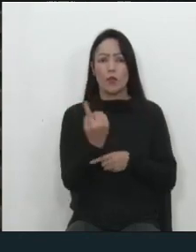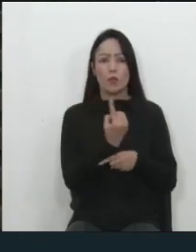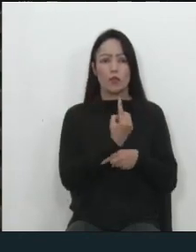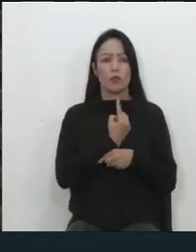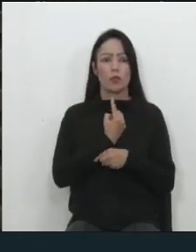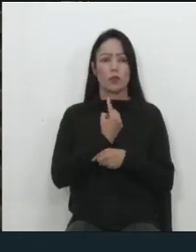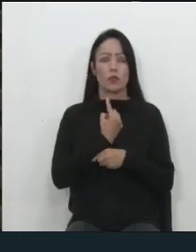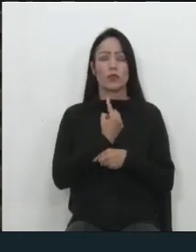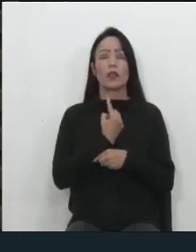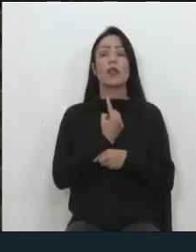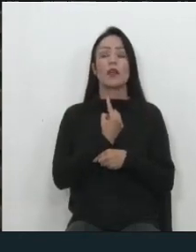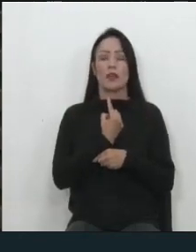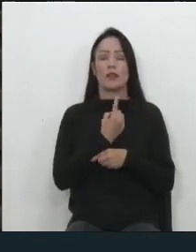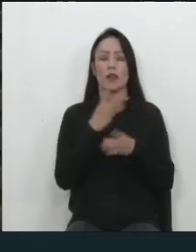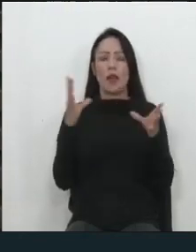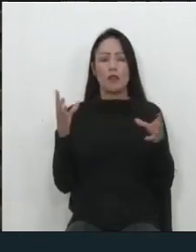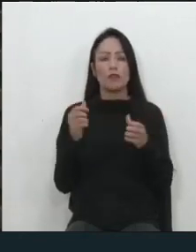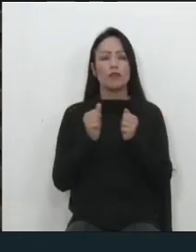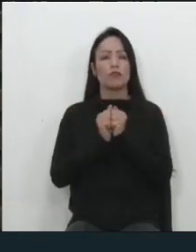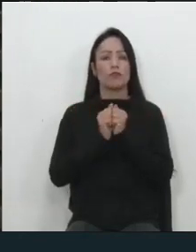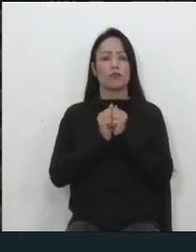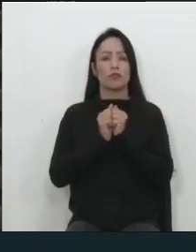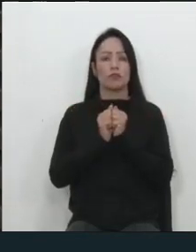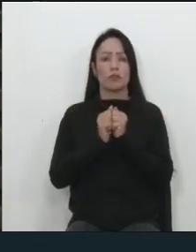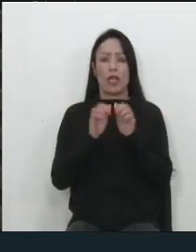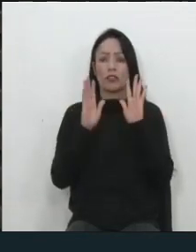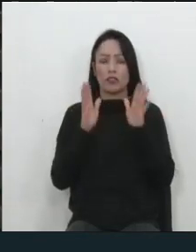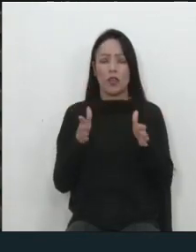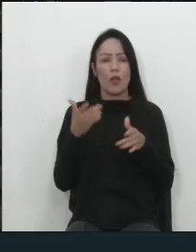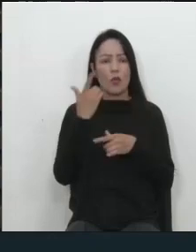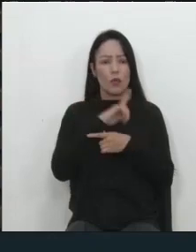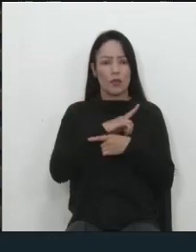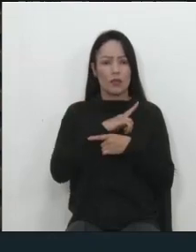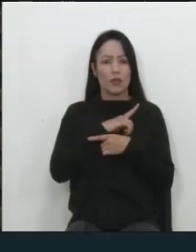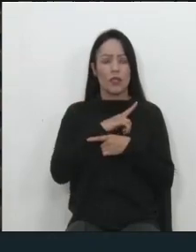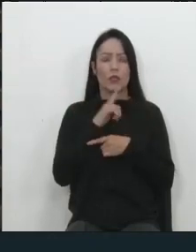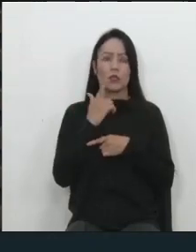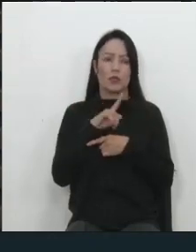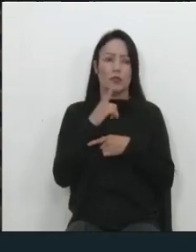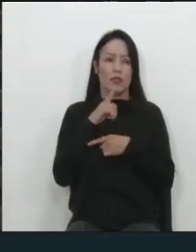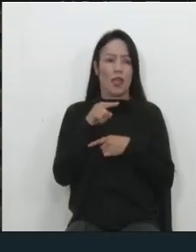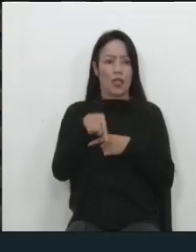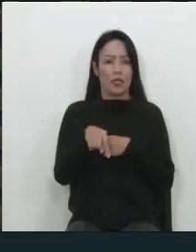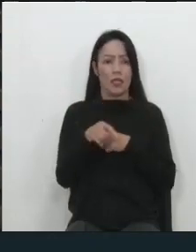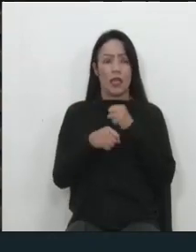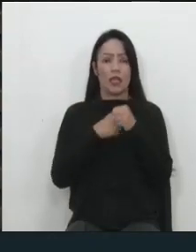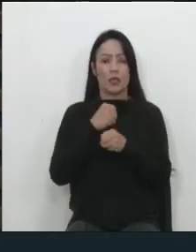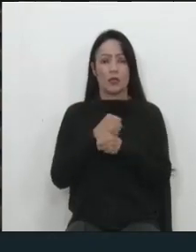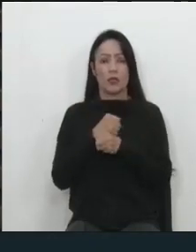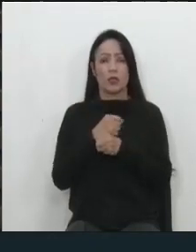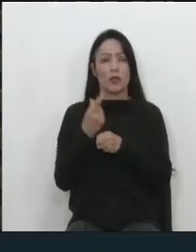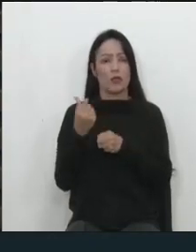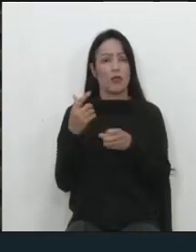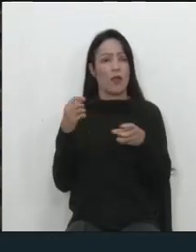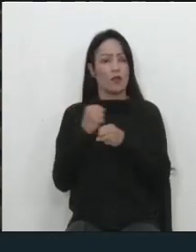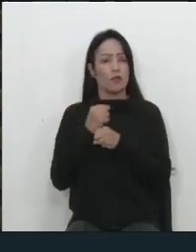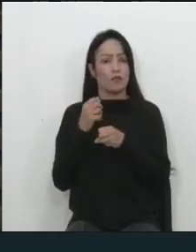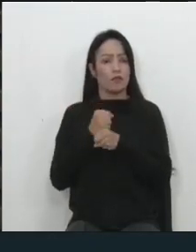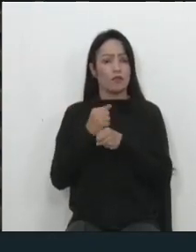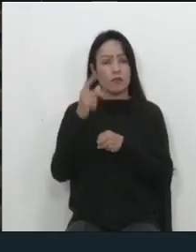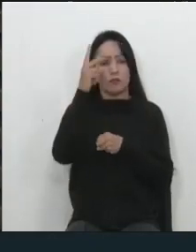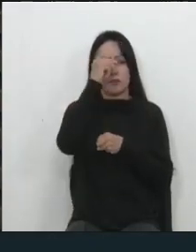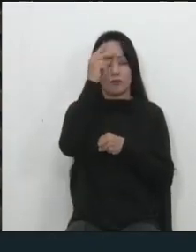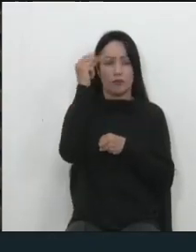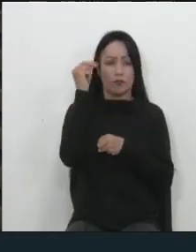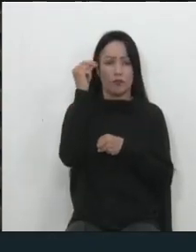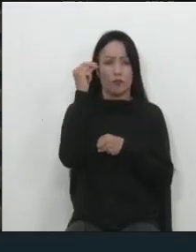nós uniríamos isso e conseguiríamos, já que não está aqui para esse ano no orçamento da prefeitura, mas